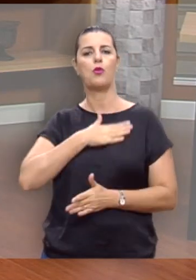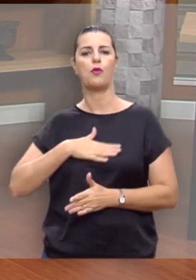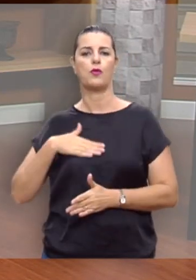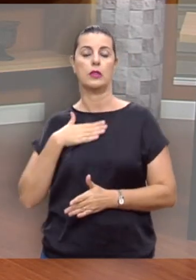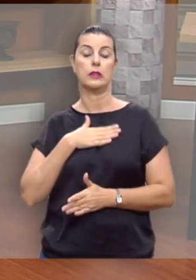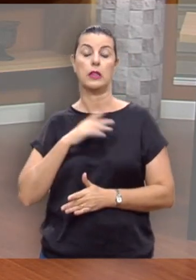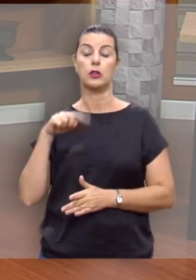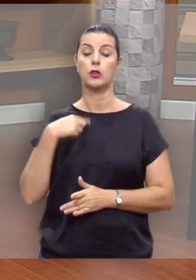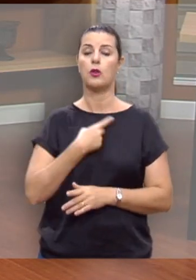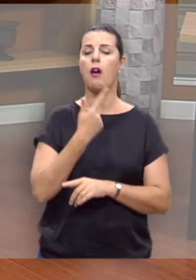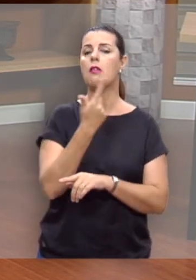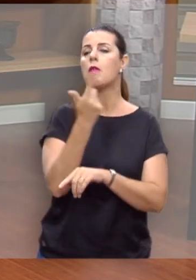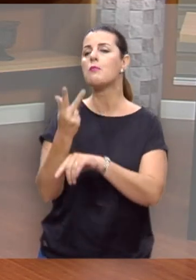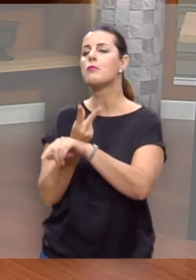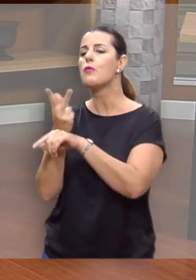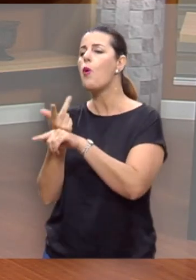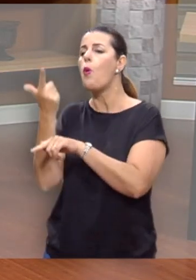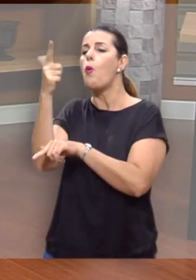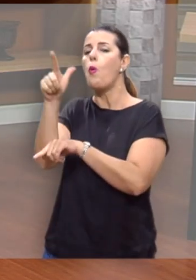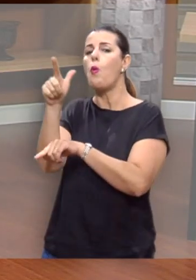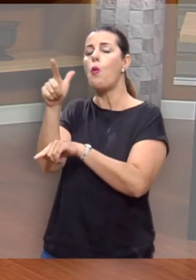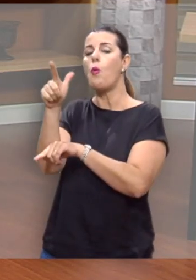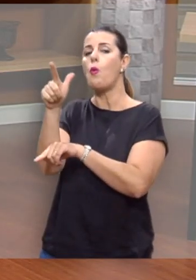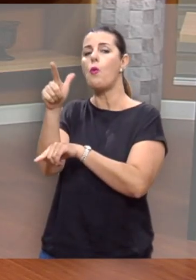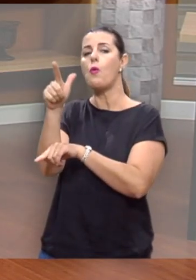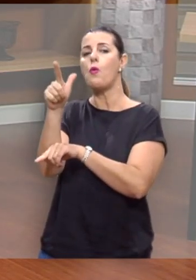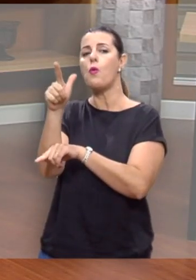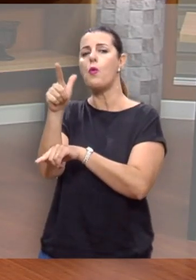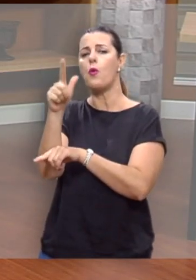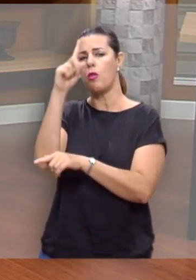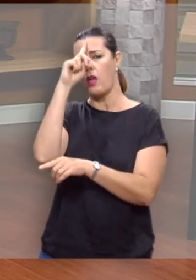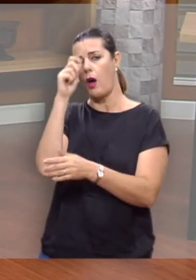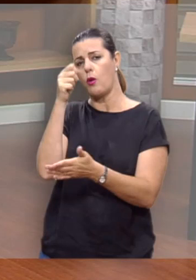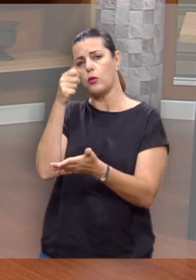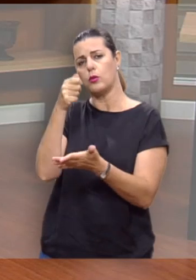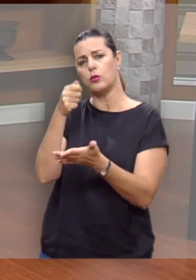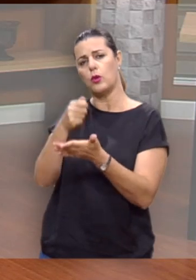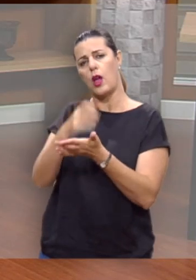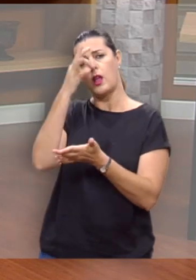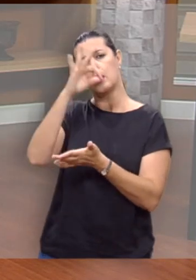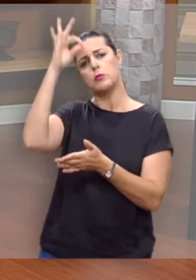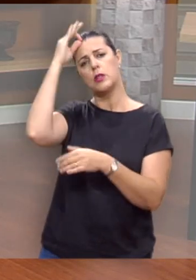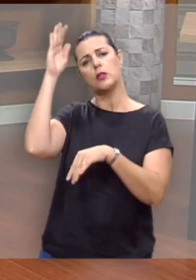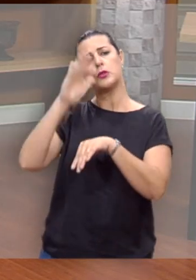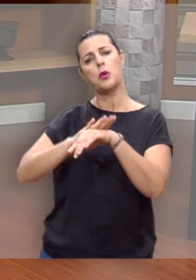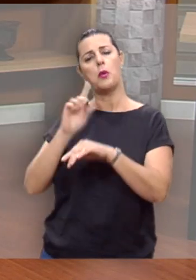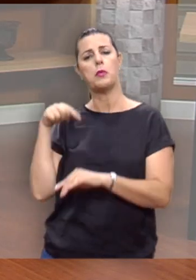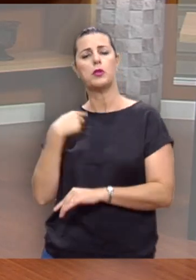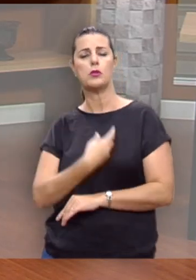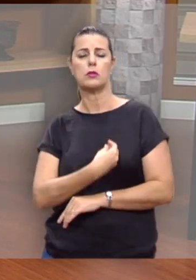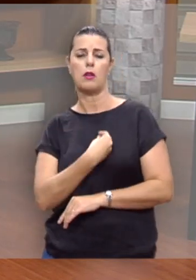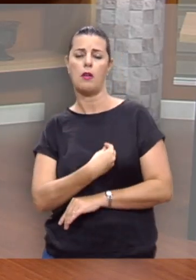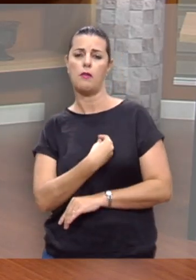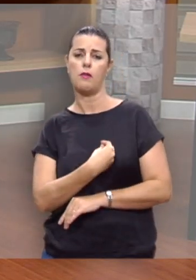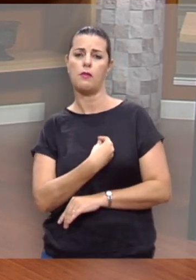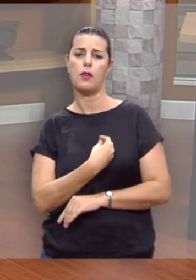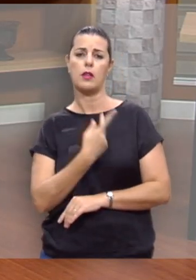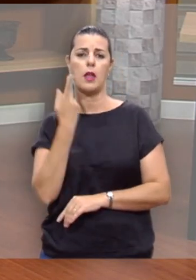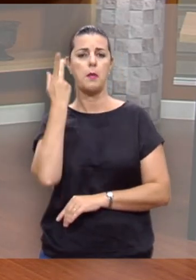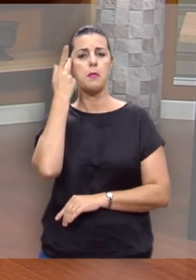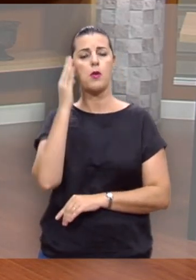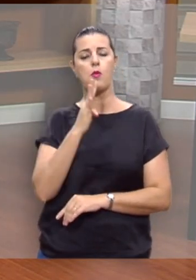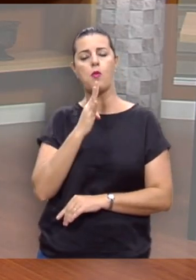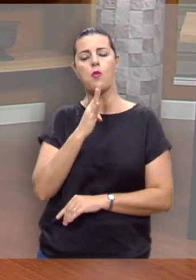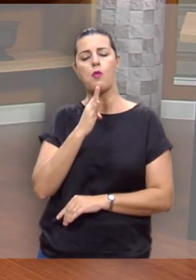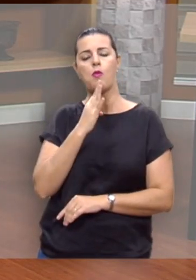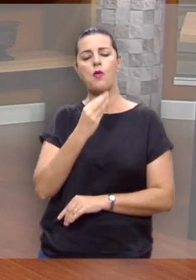não buscamos nenhuma outra fonte de autoridade espiritual sobre nós para conhecermos a vontade